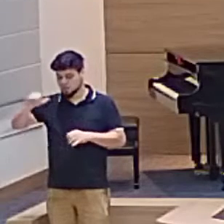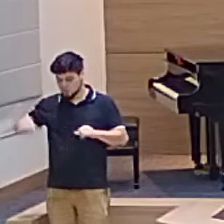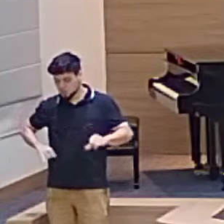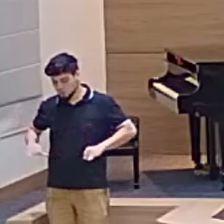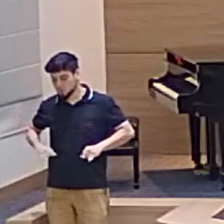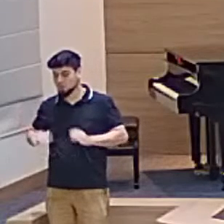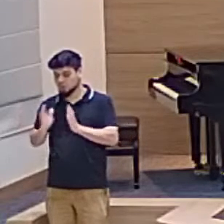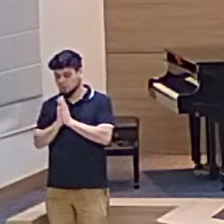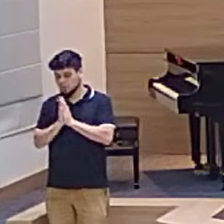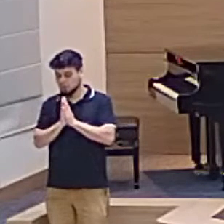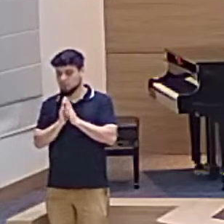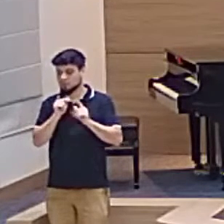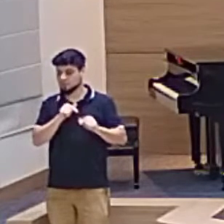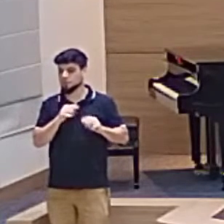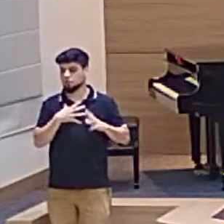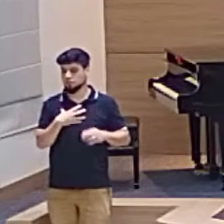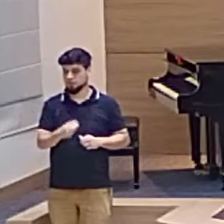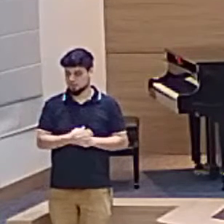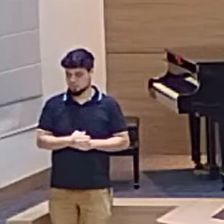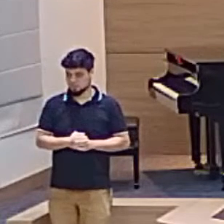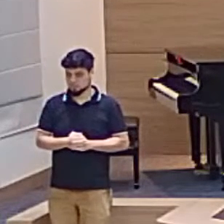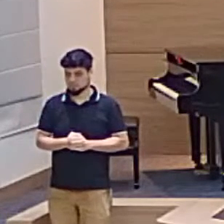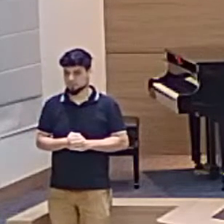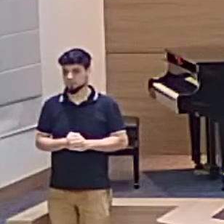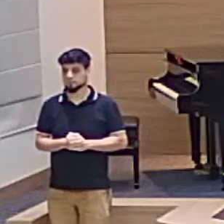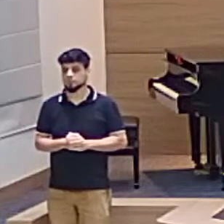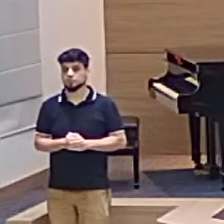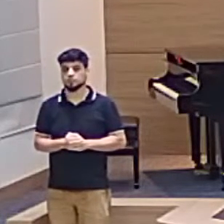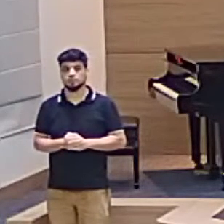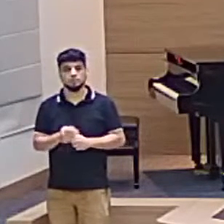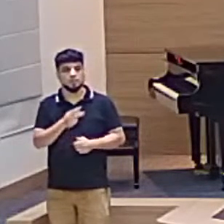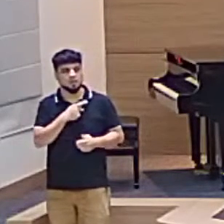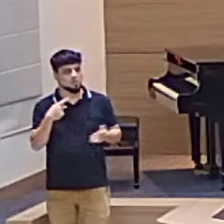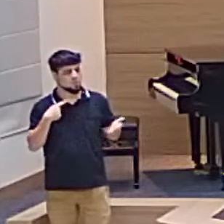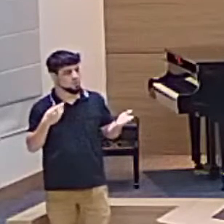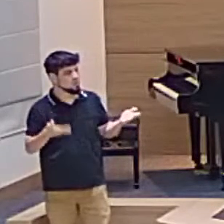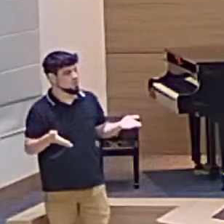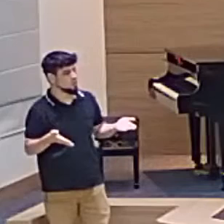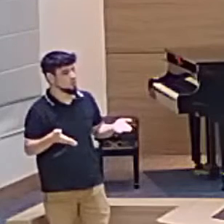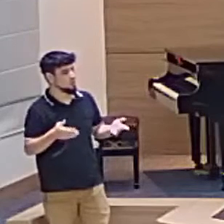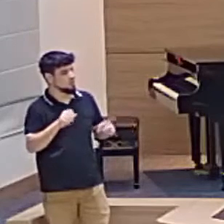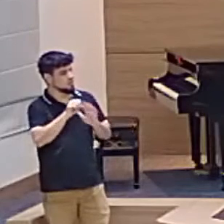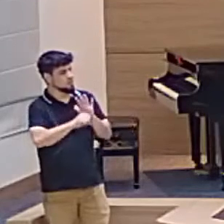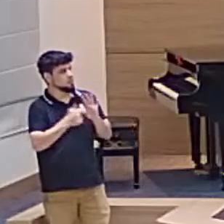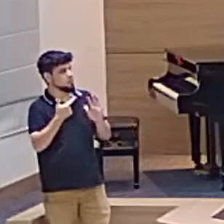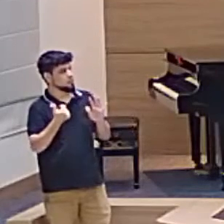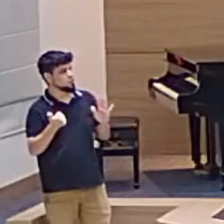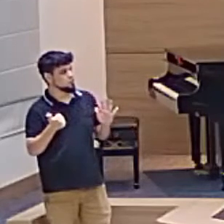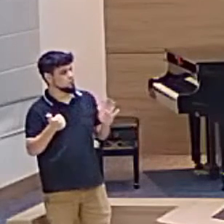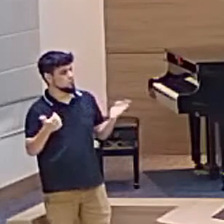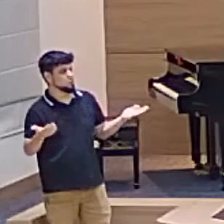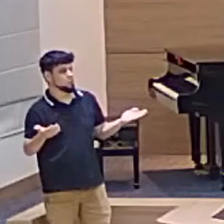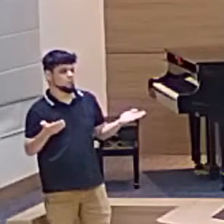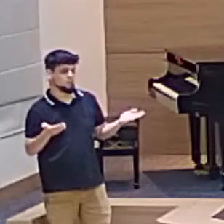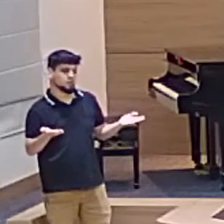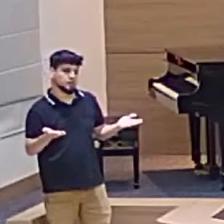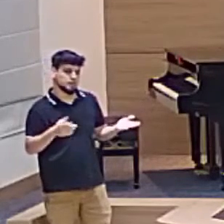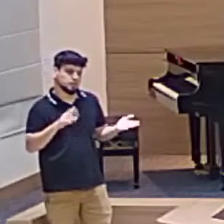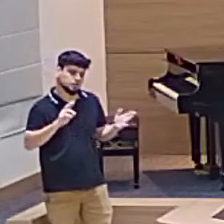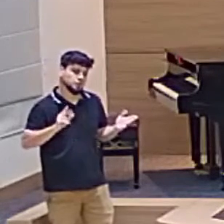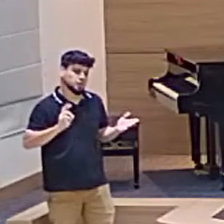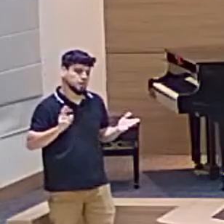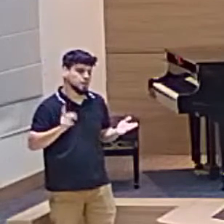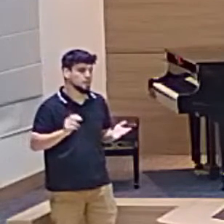dos seus filhos Você tem orado pela pureza dos seus filhos pastor mas nós estamos no século 21 pastor Amei esse negócio é Século 21